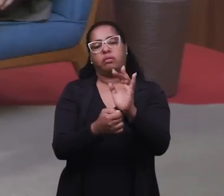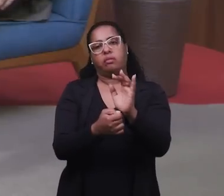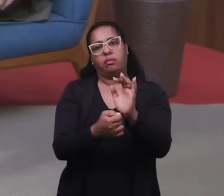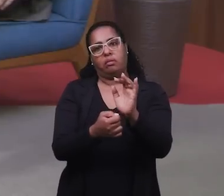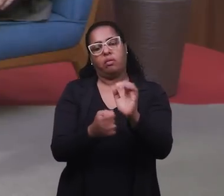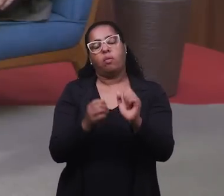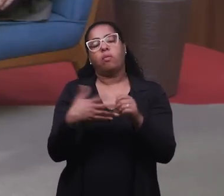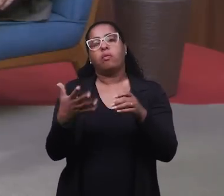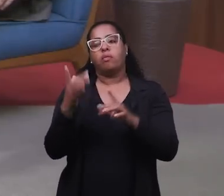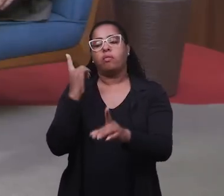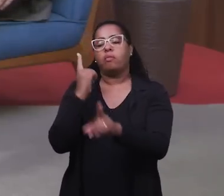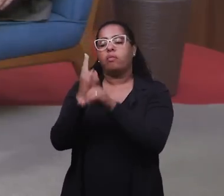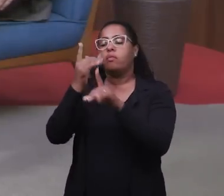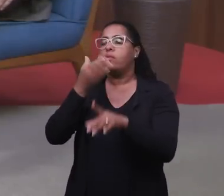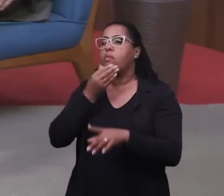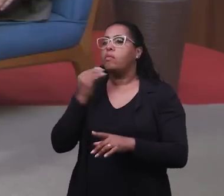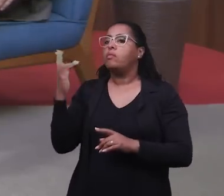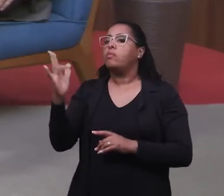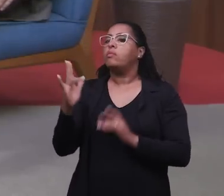para encontrar o noivo?